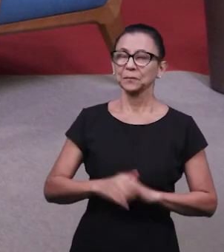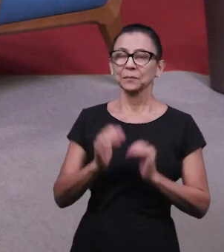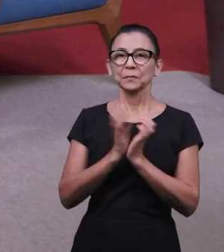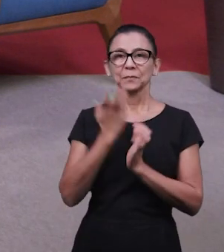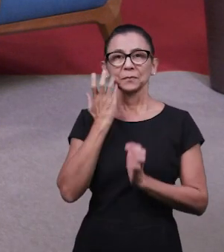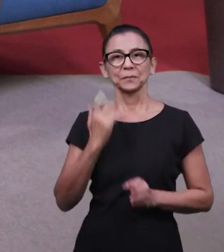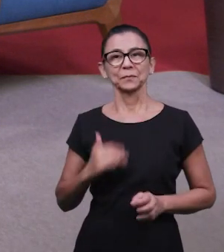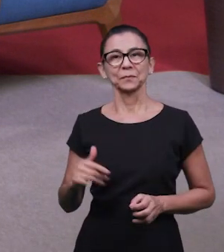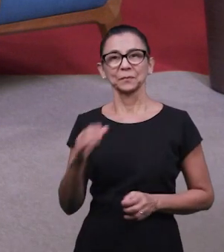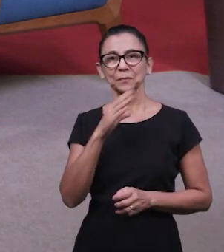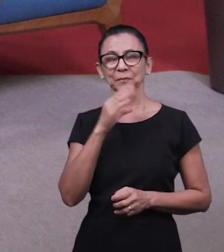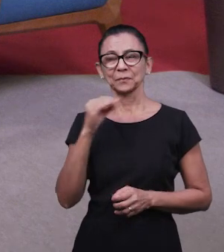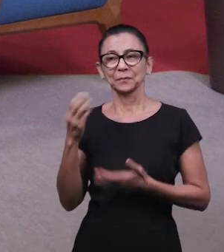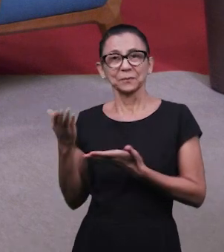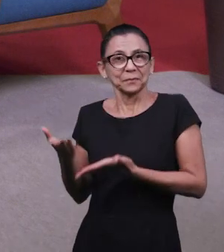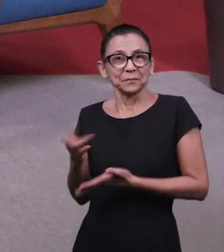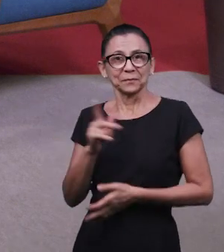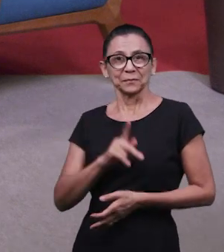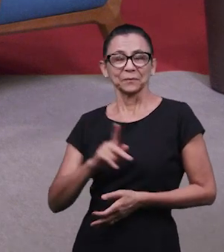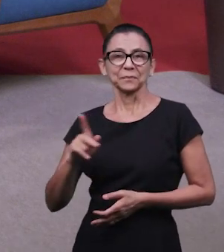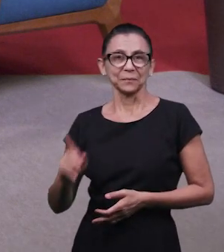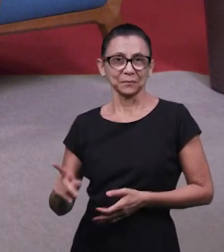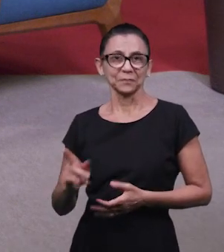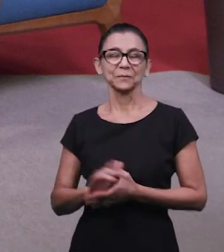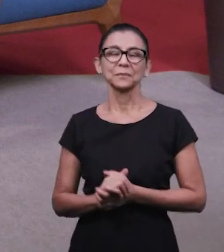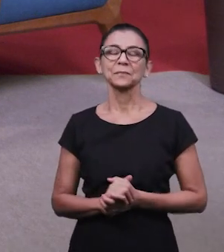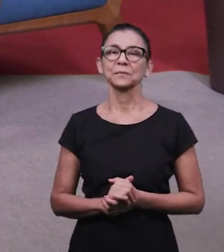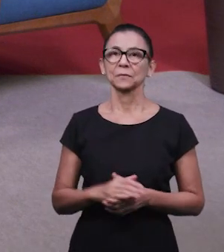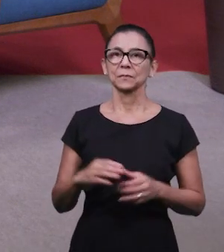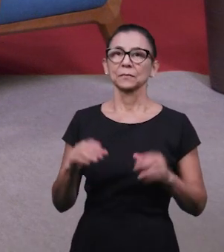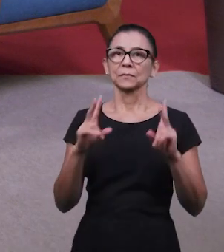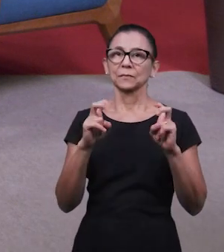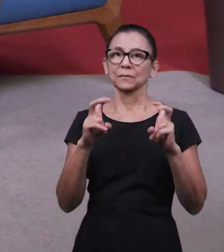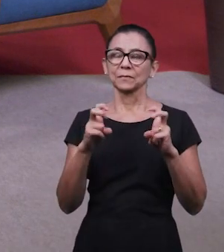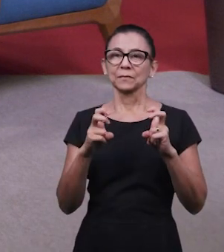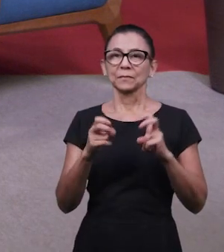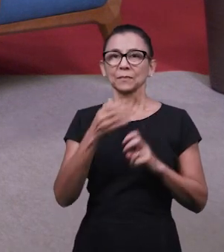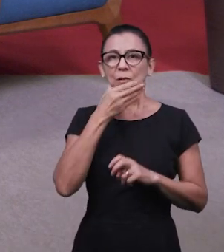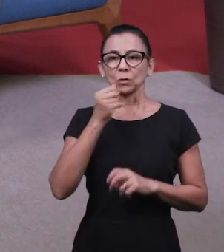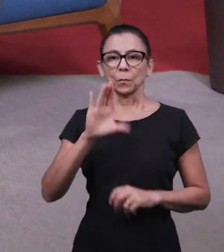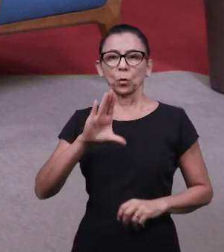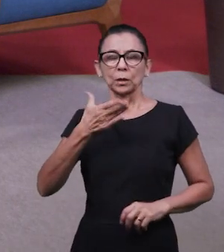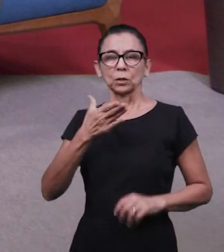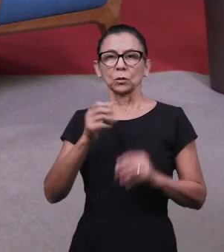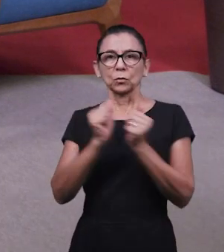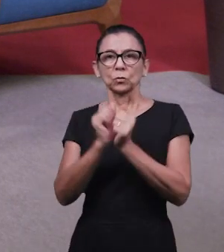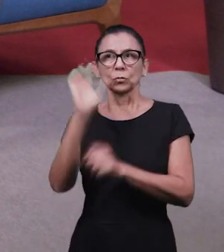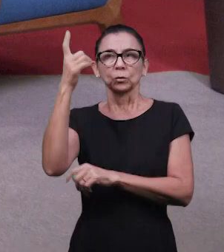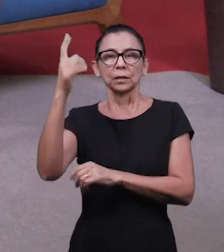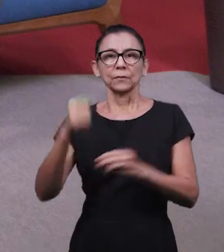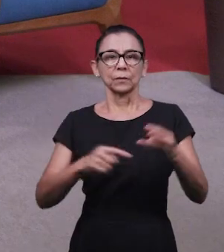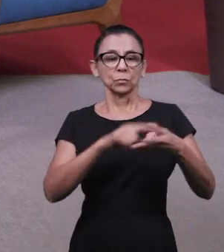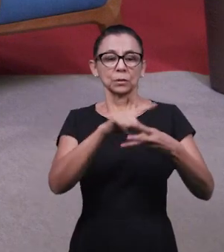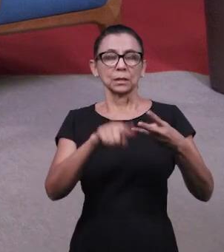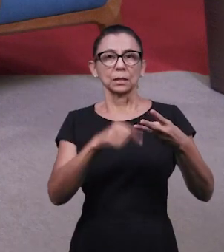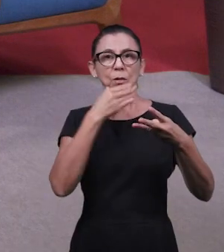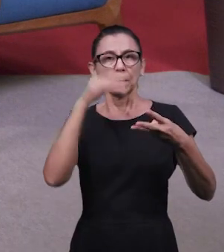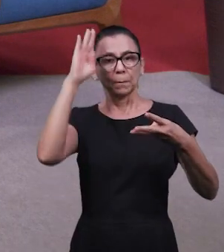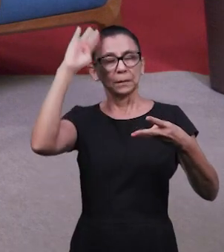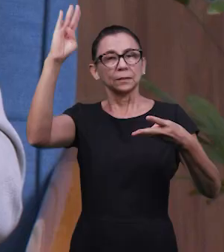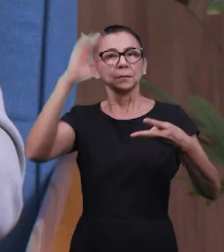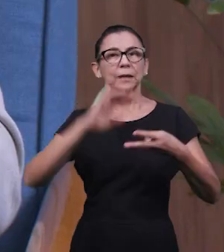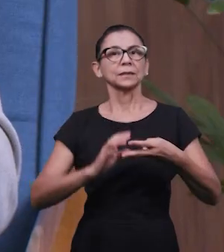necessidades especiais. No quadro Perfeito Louvor, a tia Janaína Zumac vai ensinar o louvor Muito em Breve o Rei Vem, agora